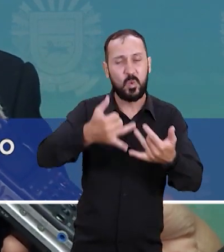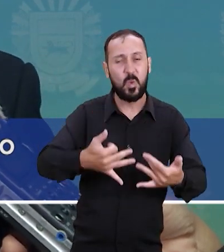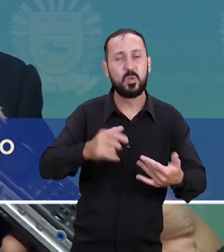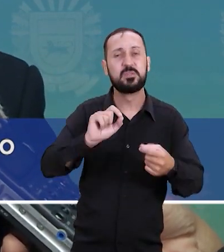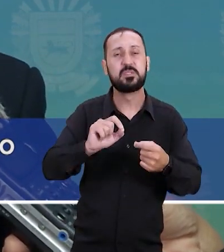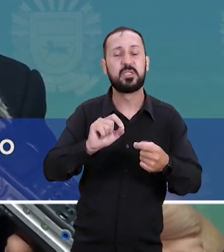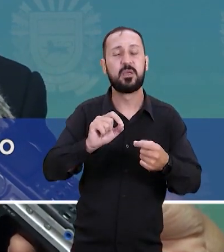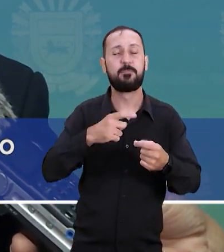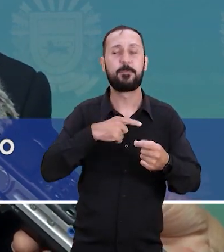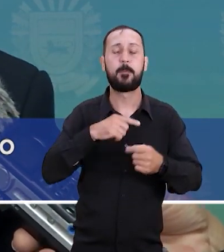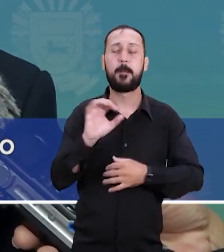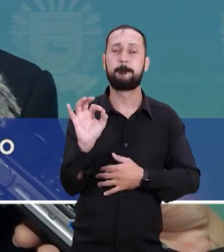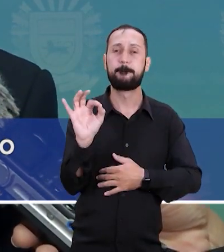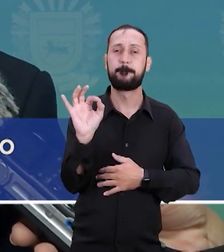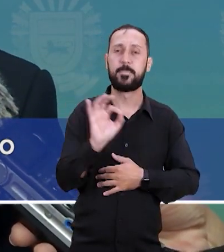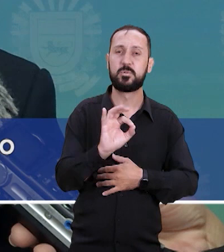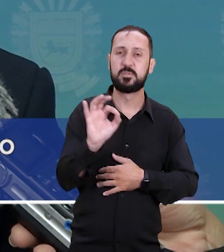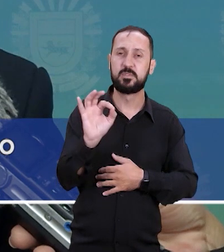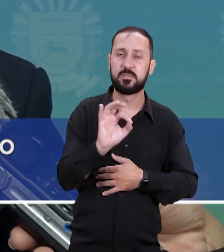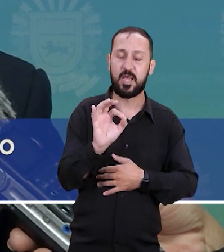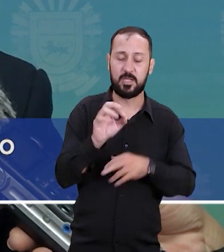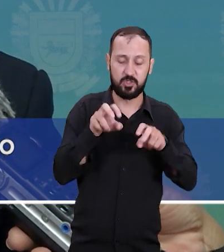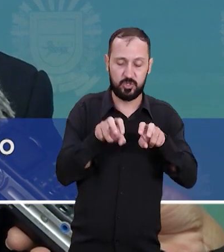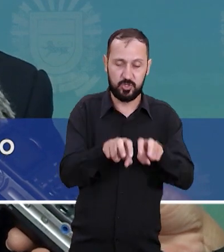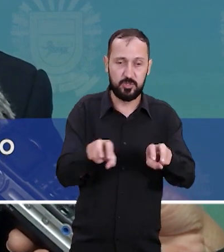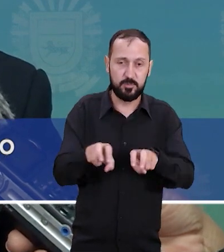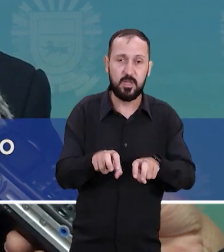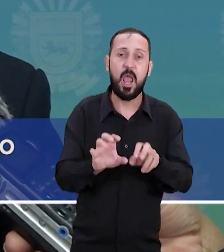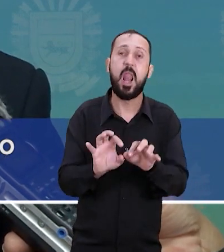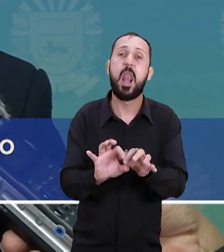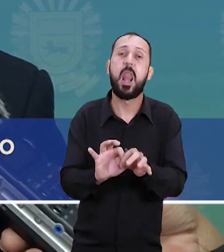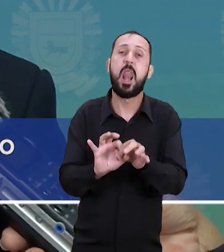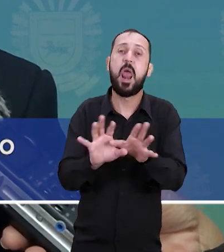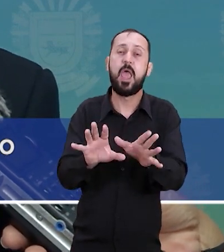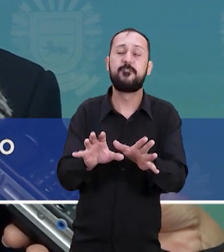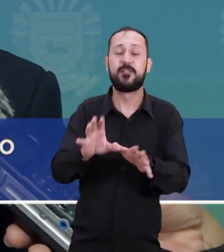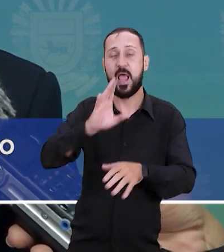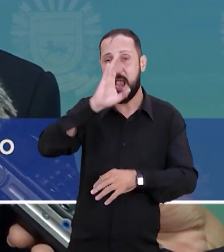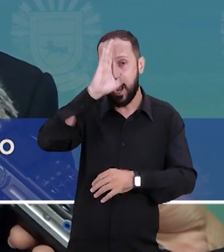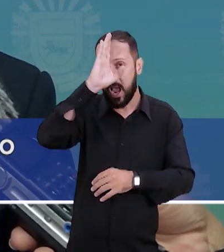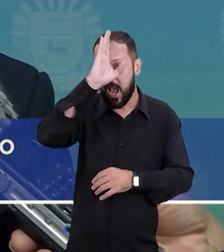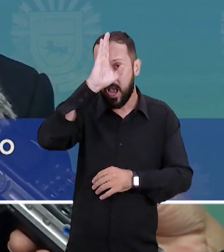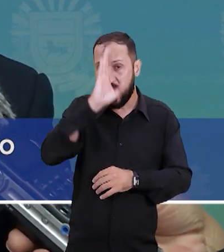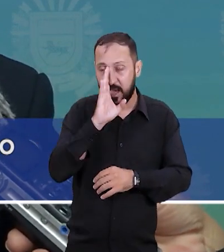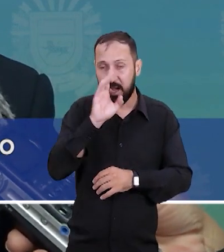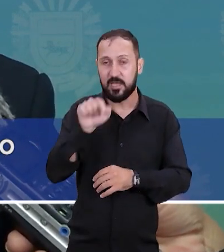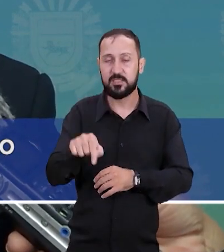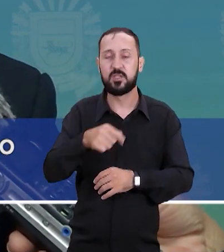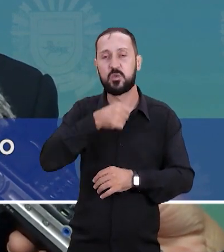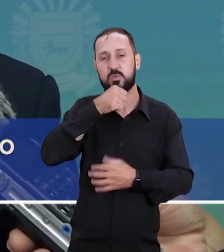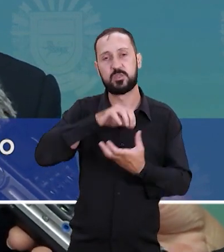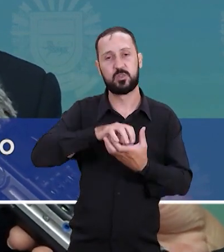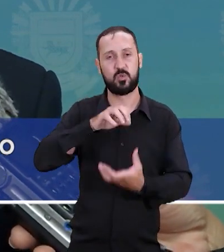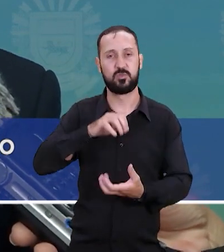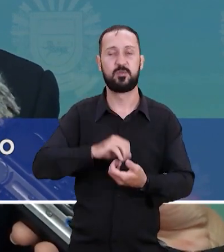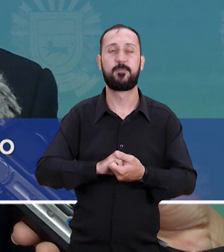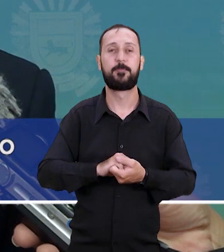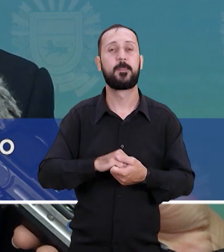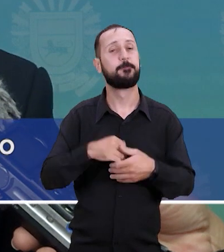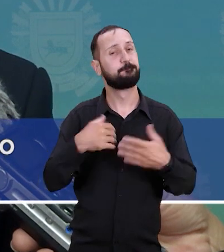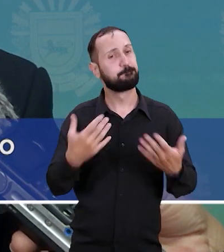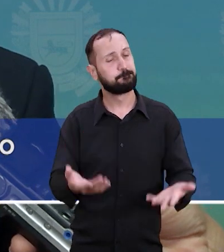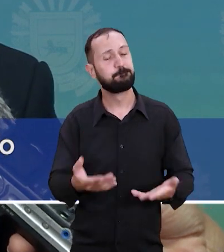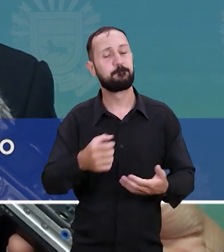onde um número de poltronas tem que ser disponibilizada gratuitamente